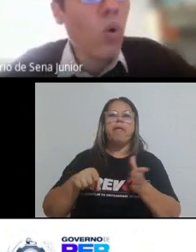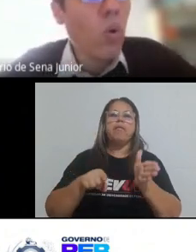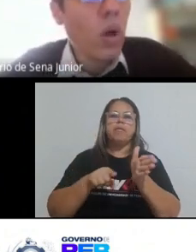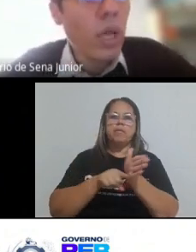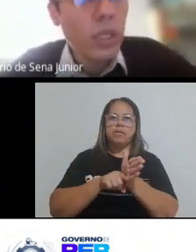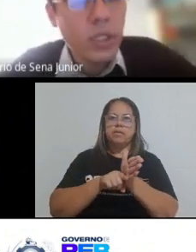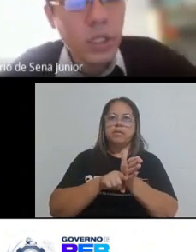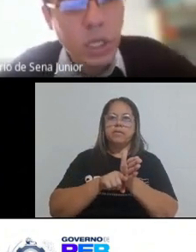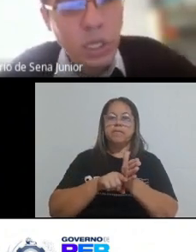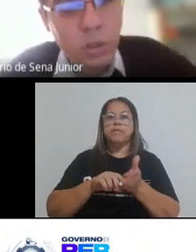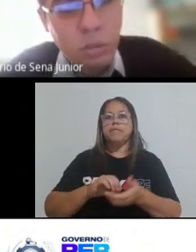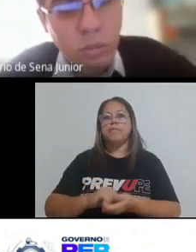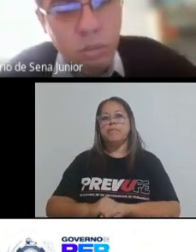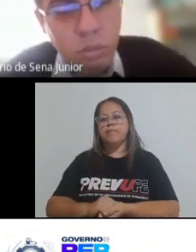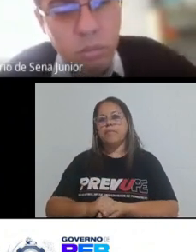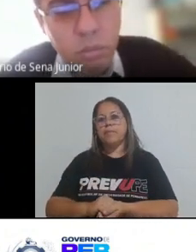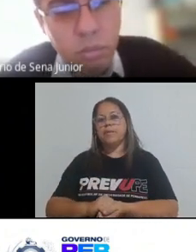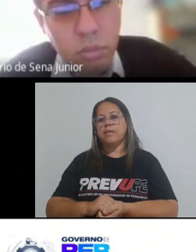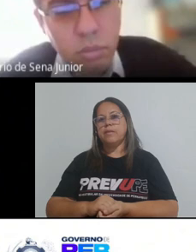A energia